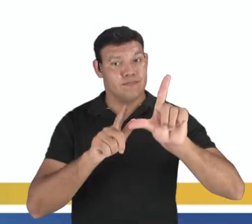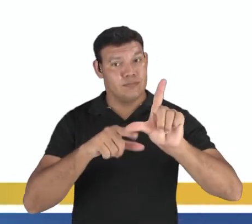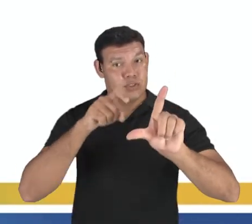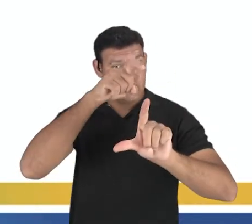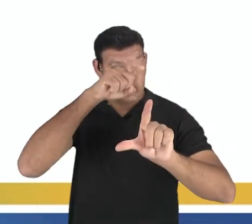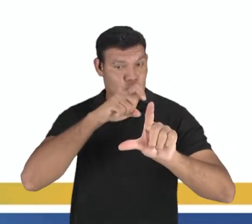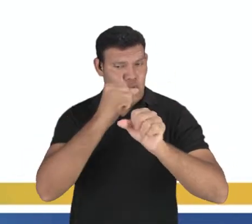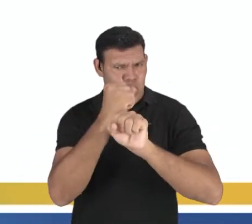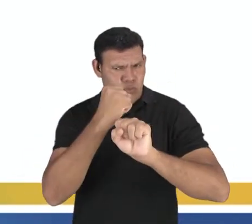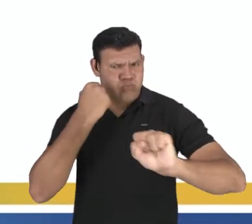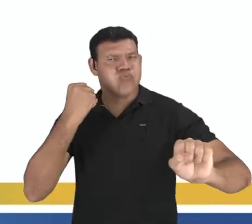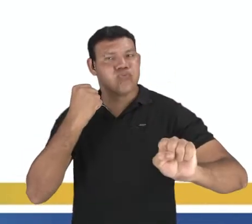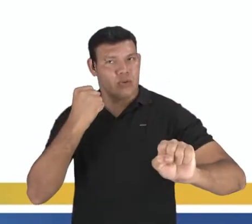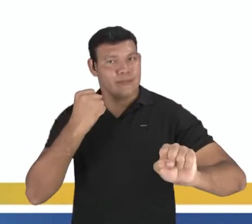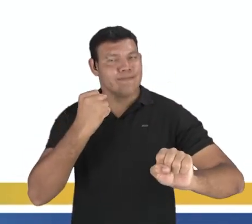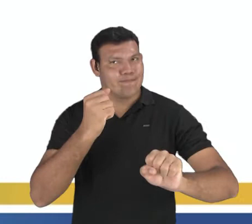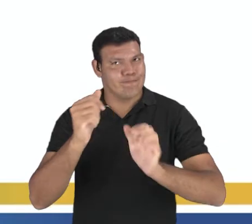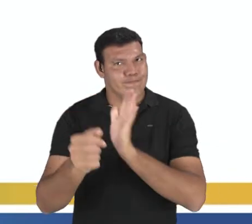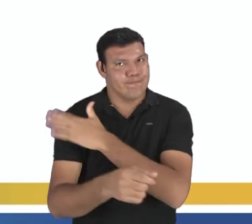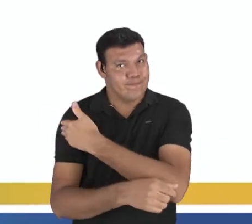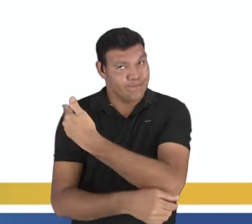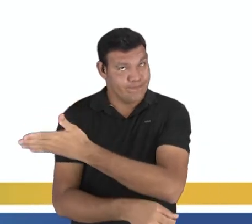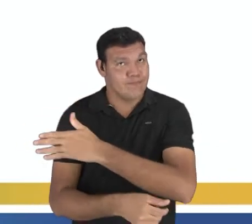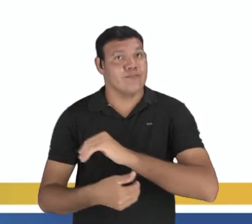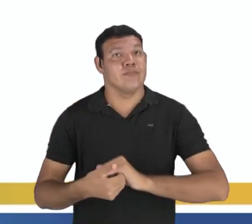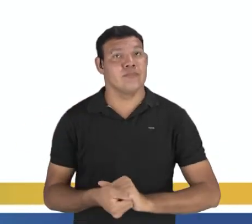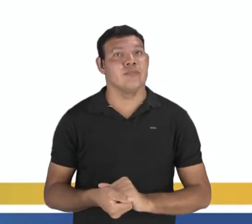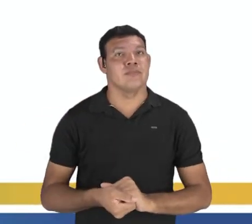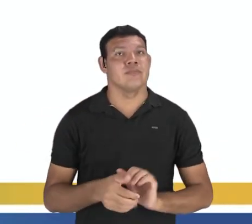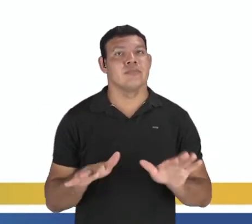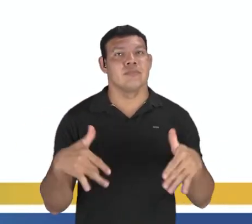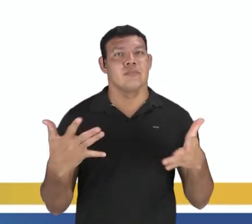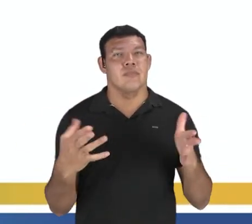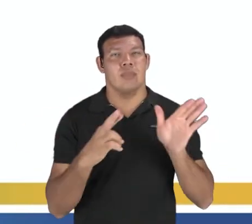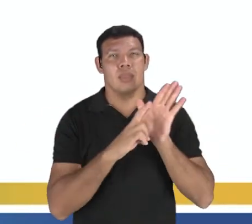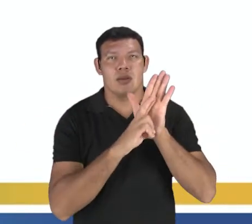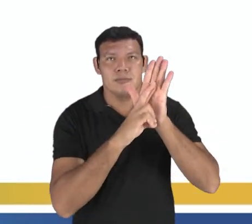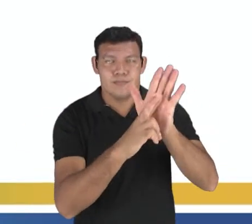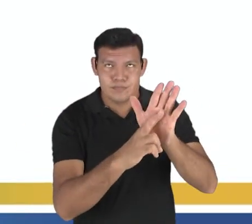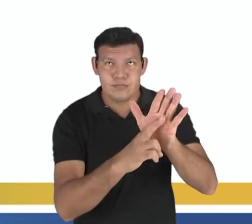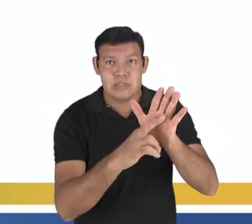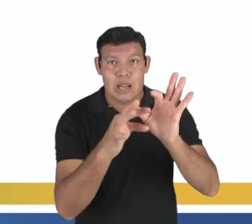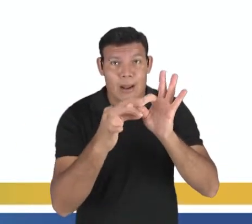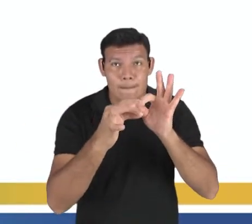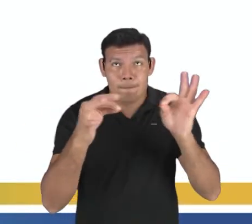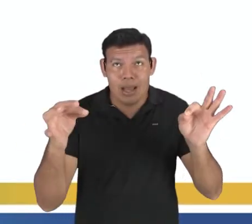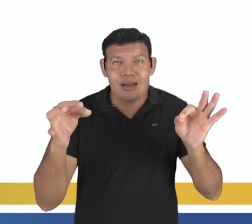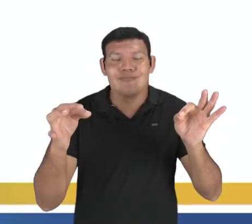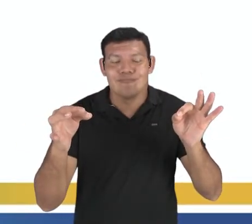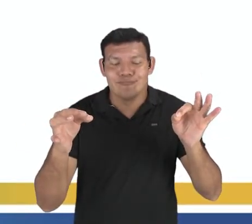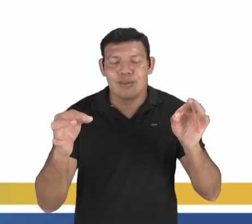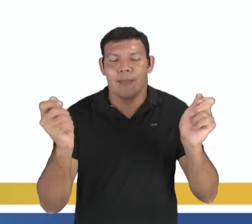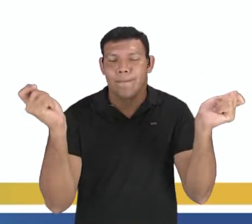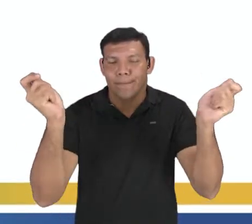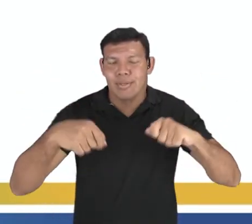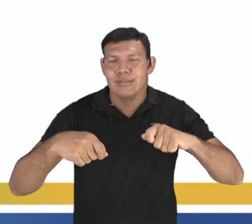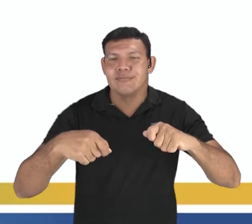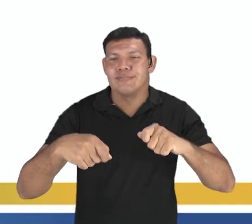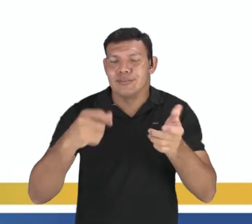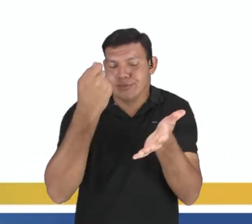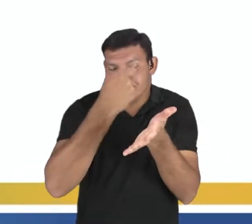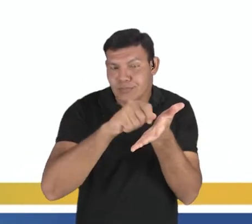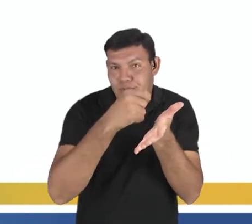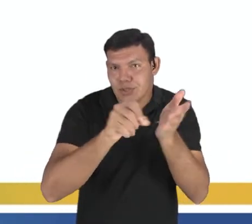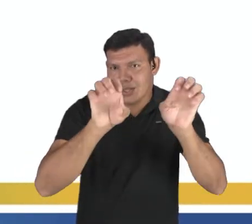Nesse caso, nós vamos representar a medida desconhecida por x, e aí nós podemos escrever uma equação que está